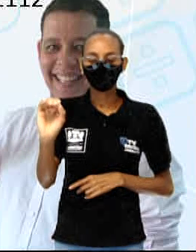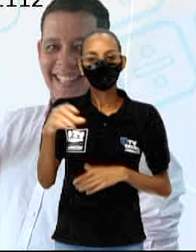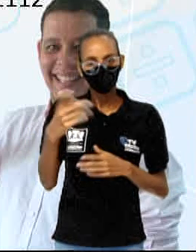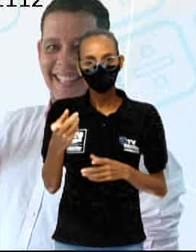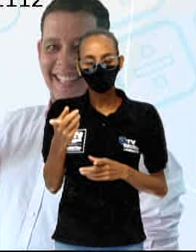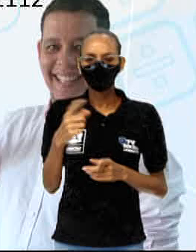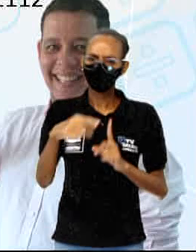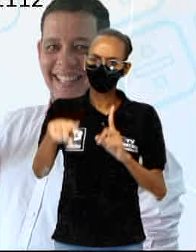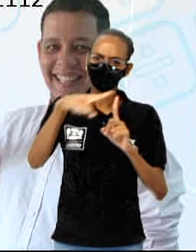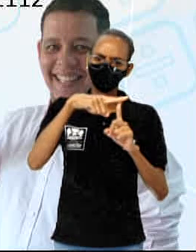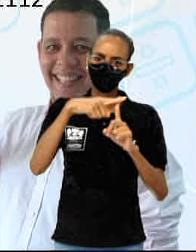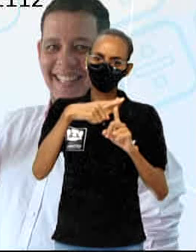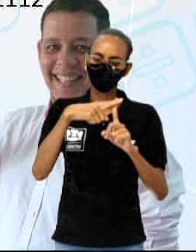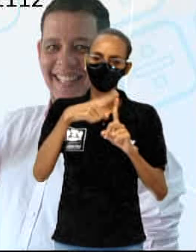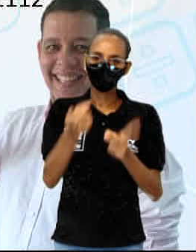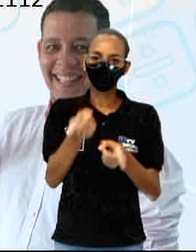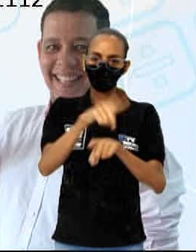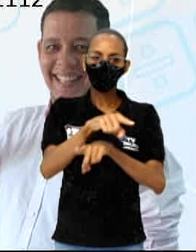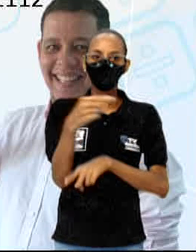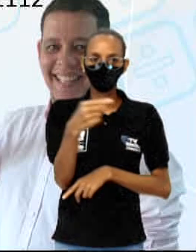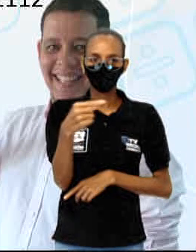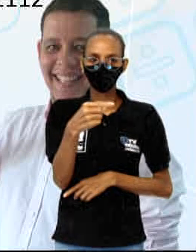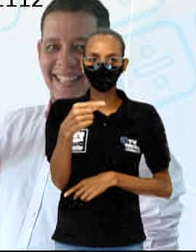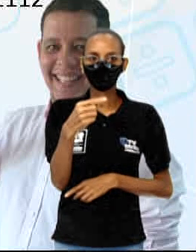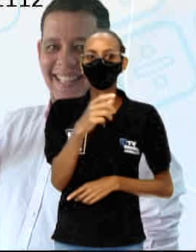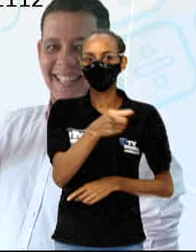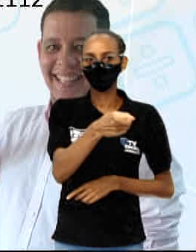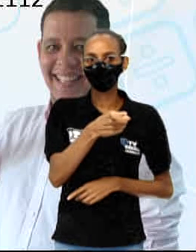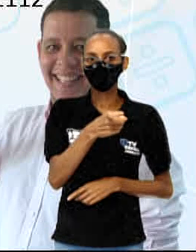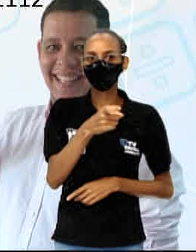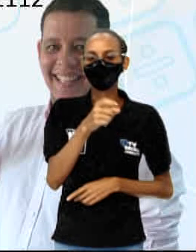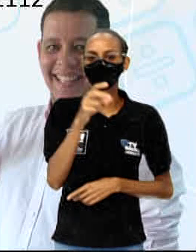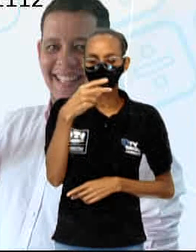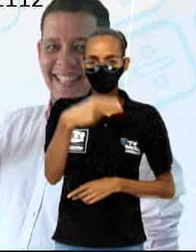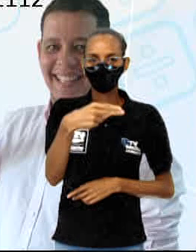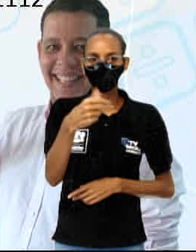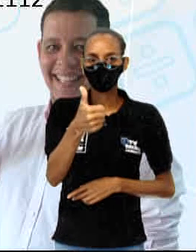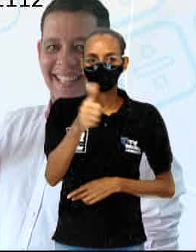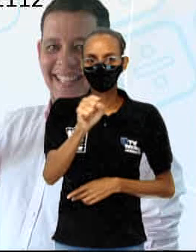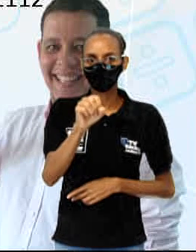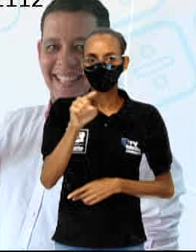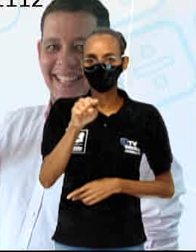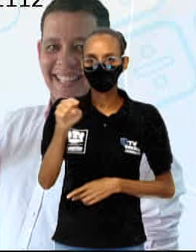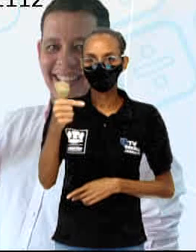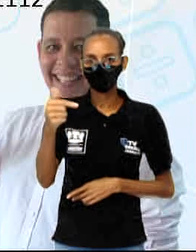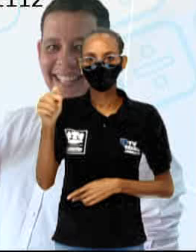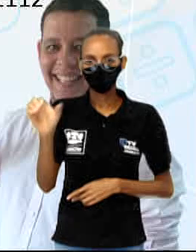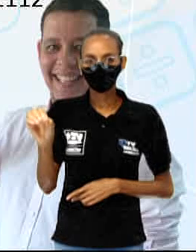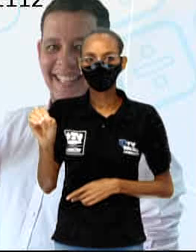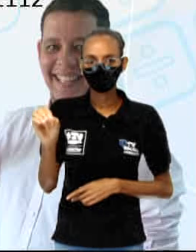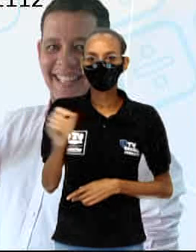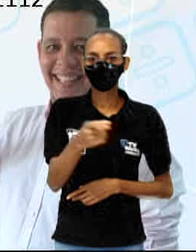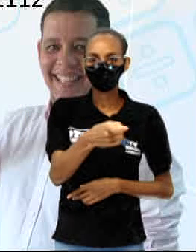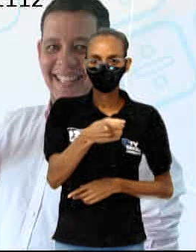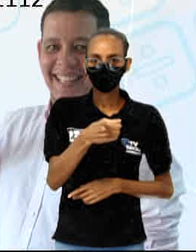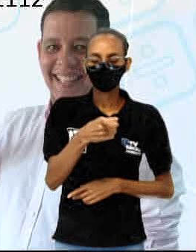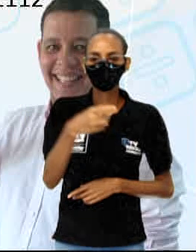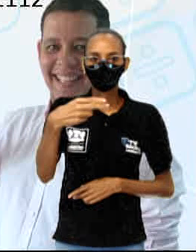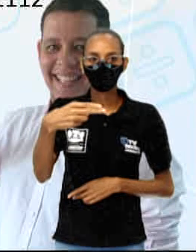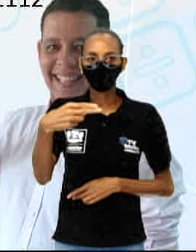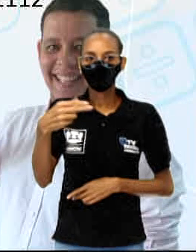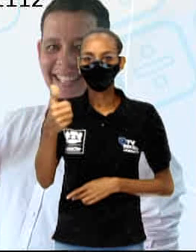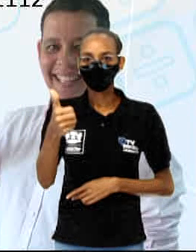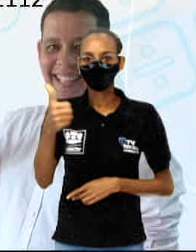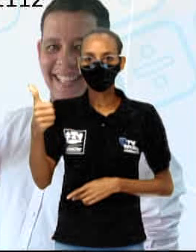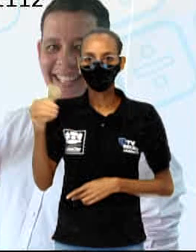adição? Subtração. 180 menos 70, x é igual a 110. Encontramos y